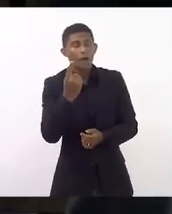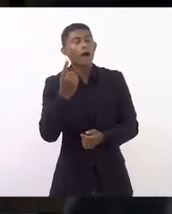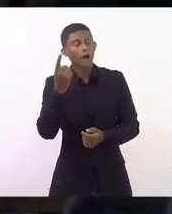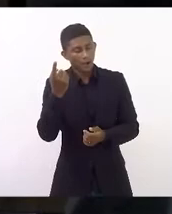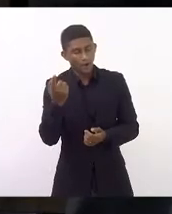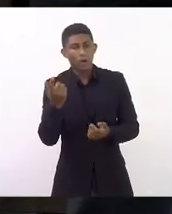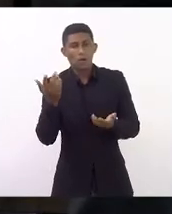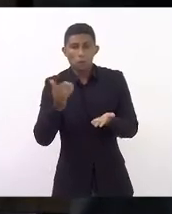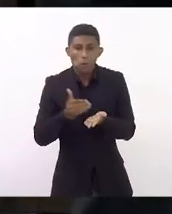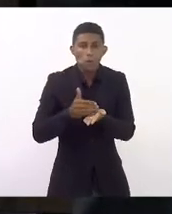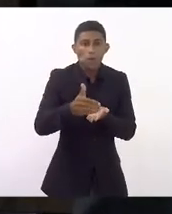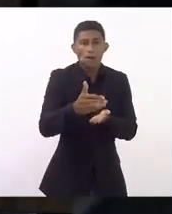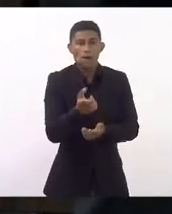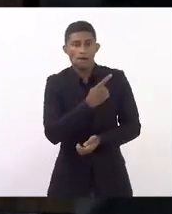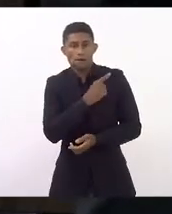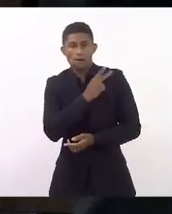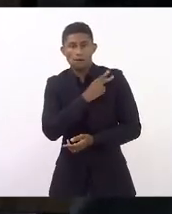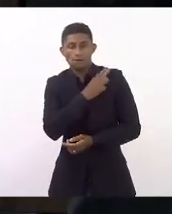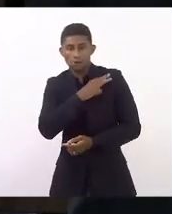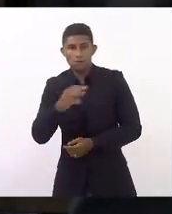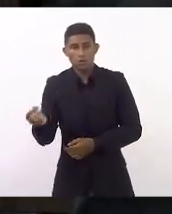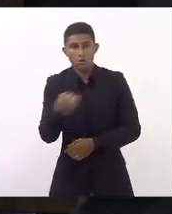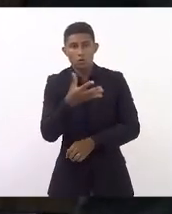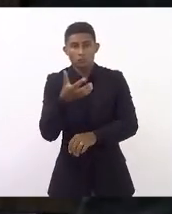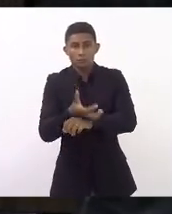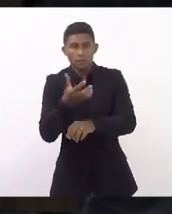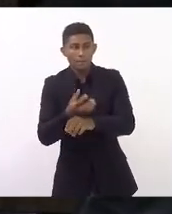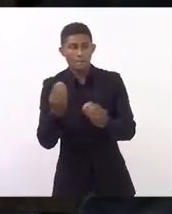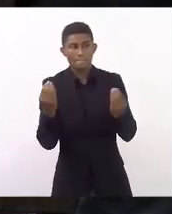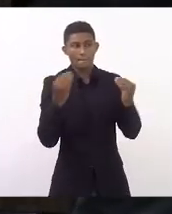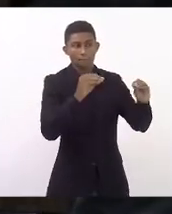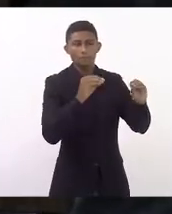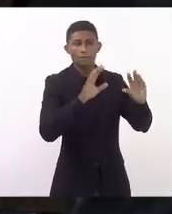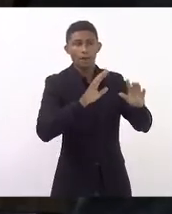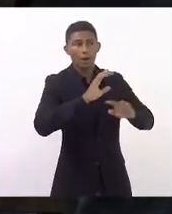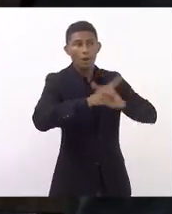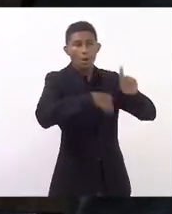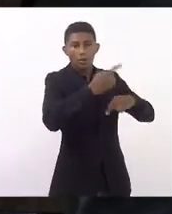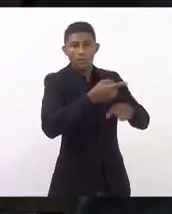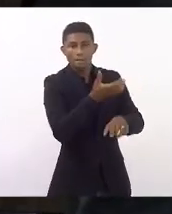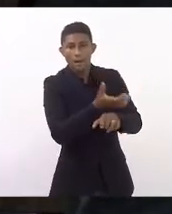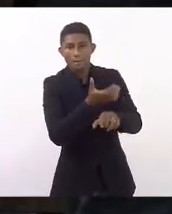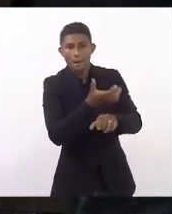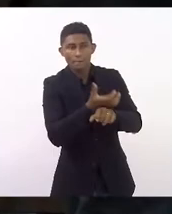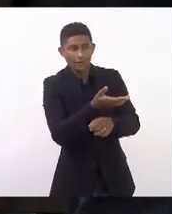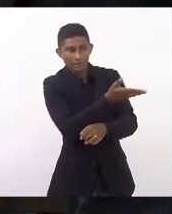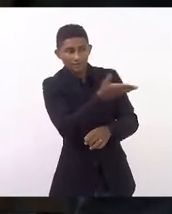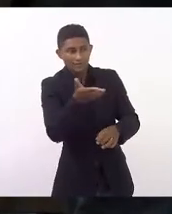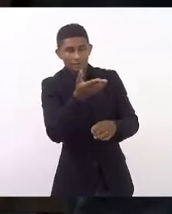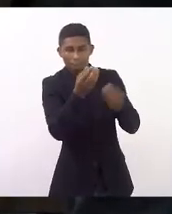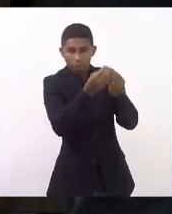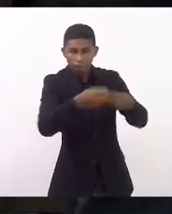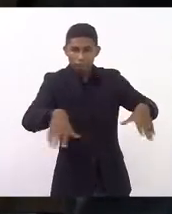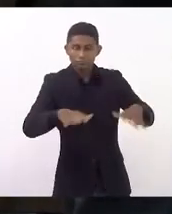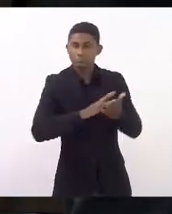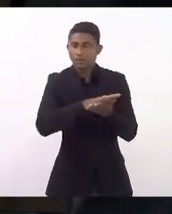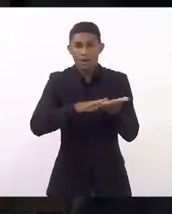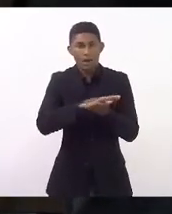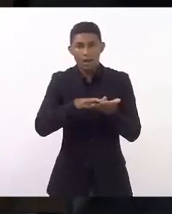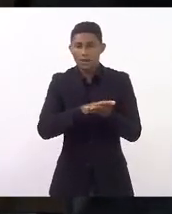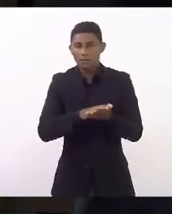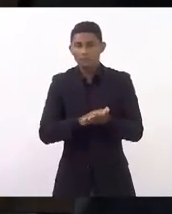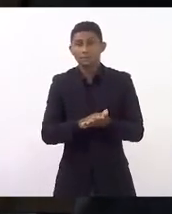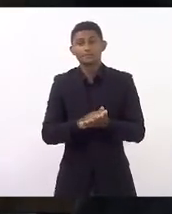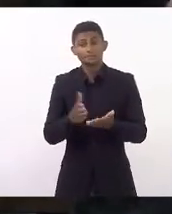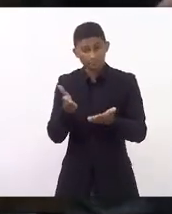ensino médio, mas sem afetar nenhuma das disciplinas. Senhor presidente, isso não é um detalhe, a gente está falando, eles